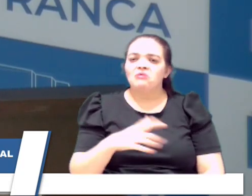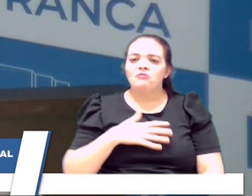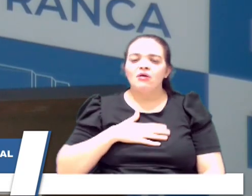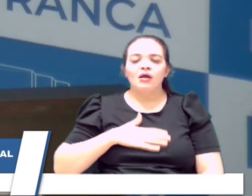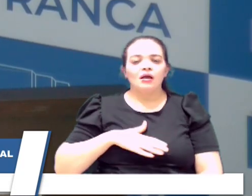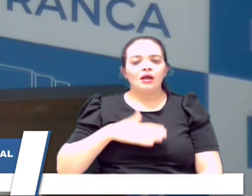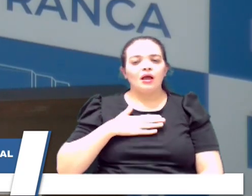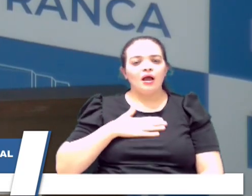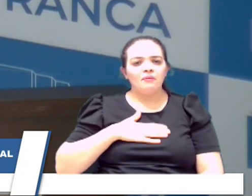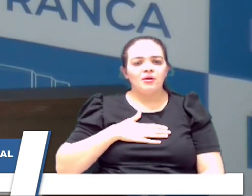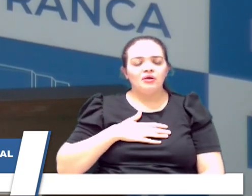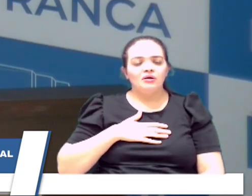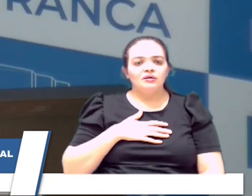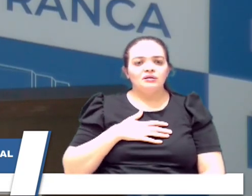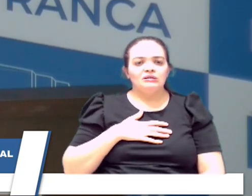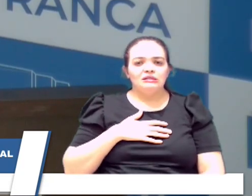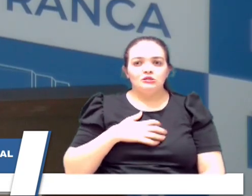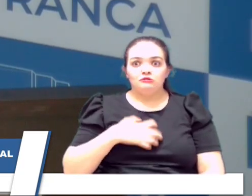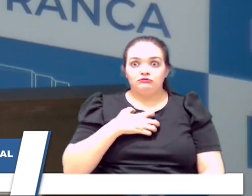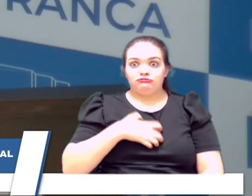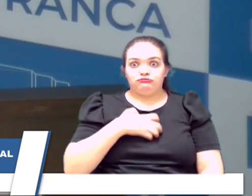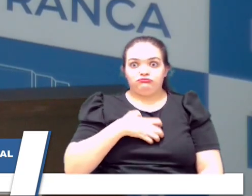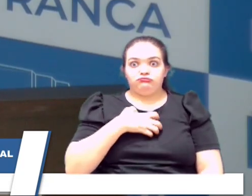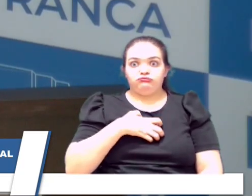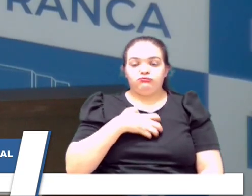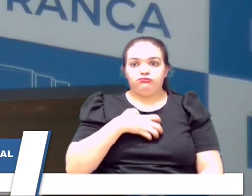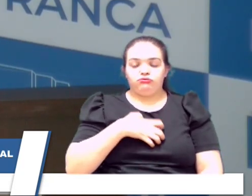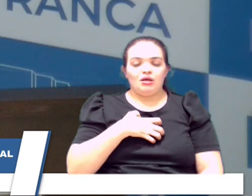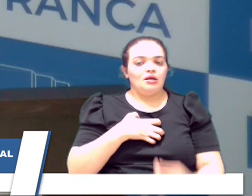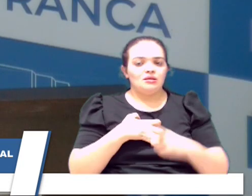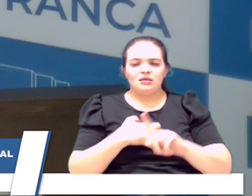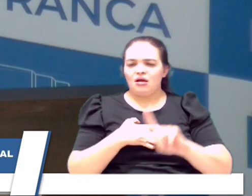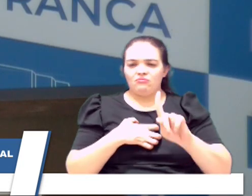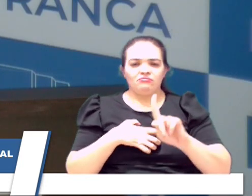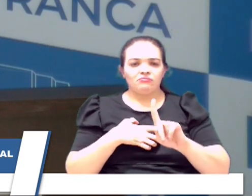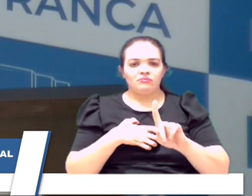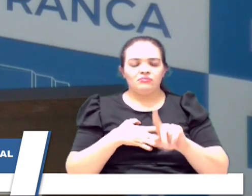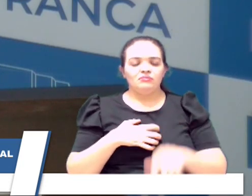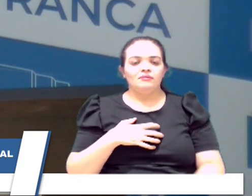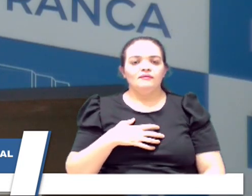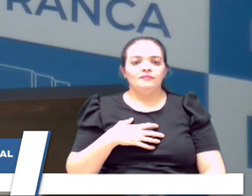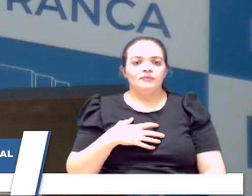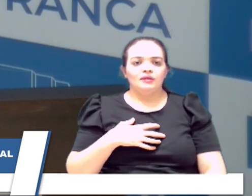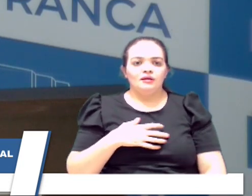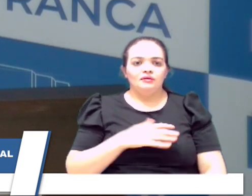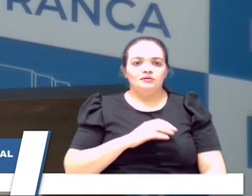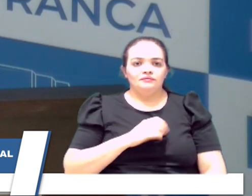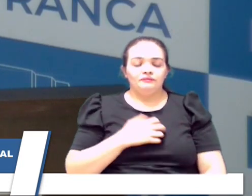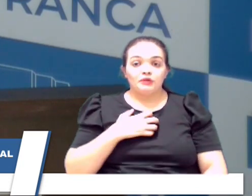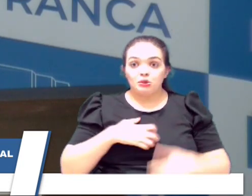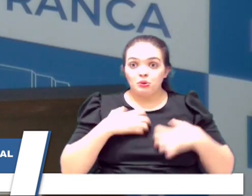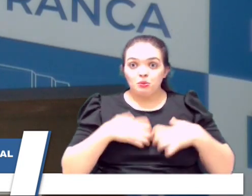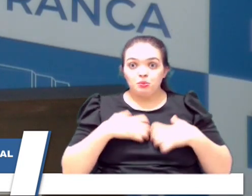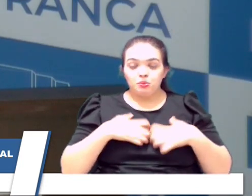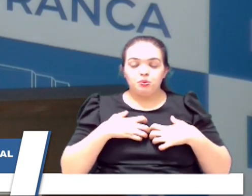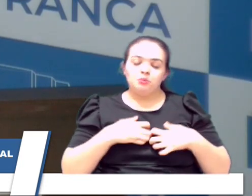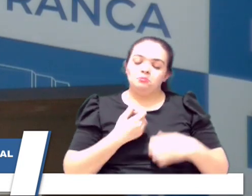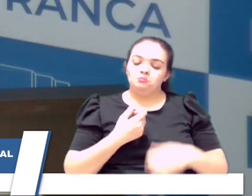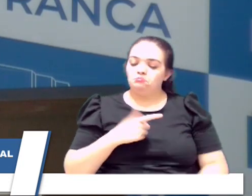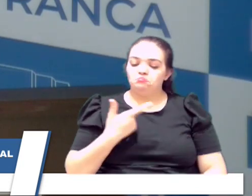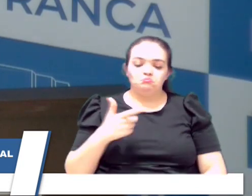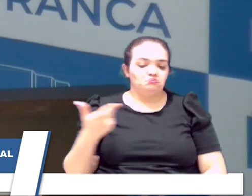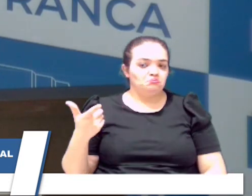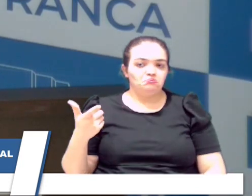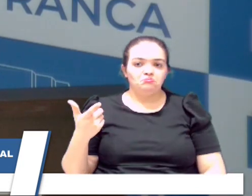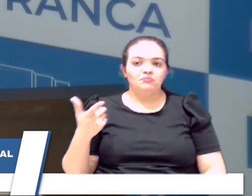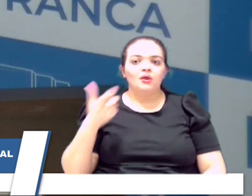passar mal de raiva, de tanto segurar, né? Essa aceleração e essa agitação em mim. Eu